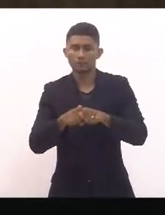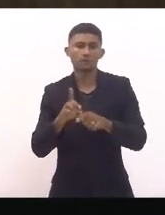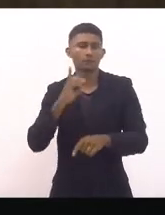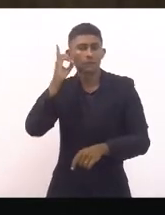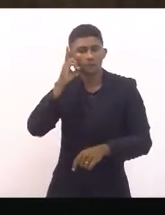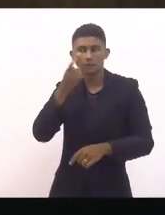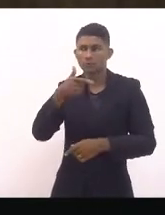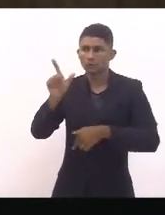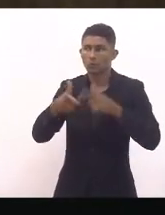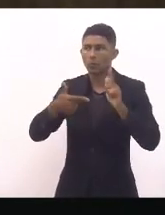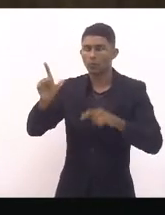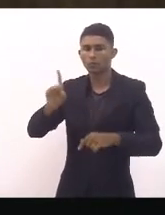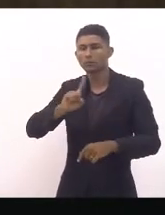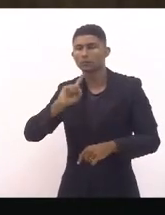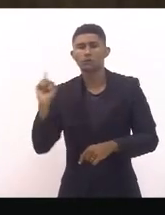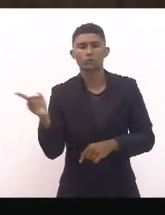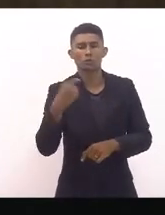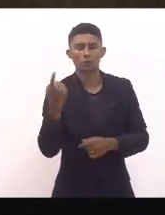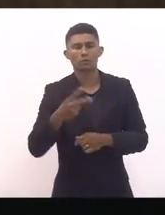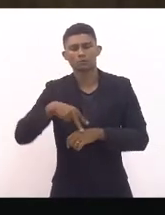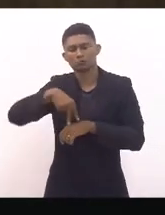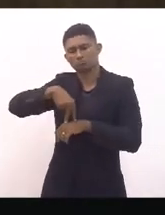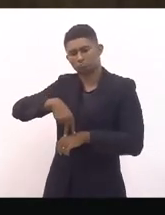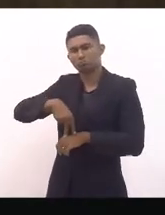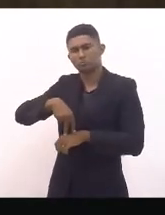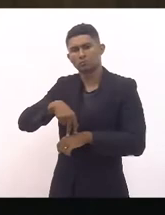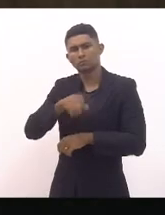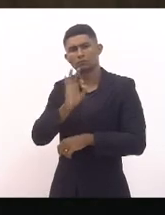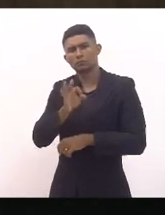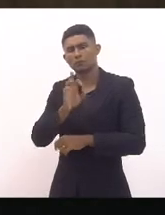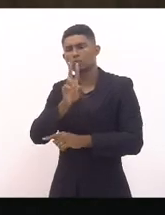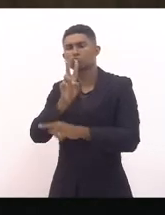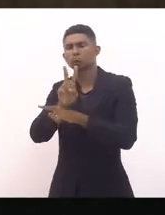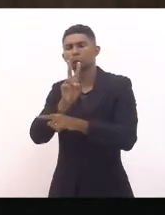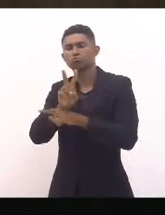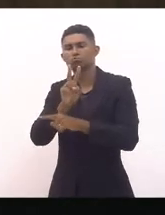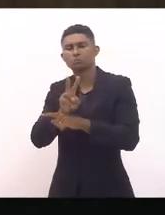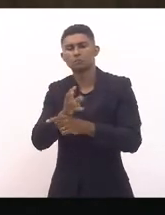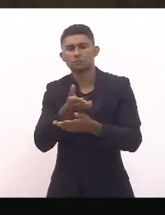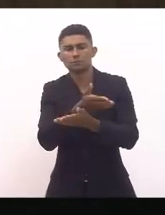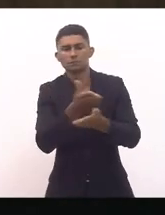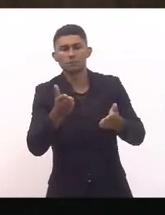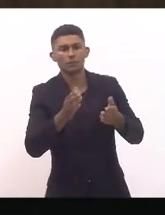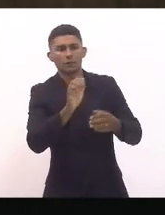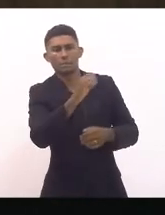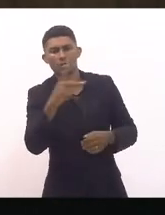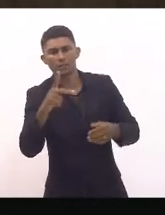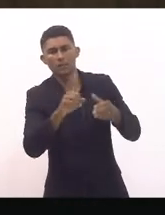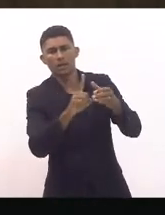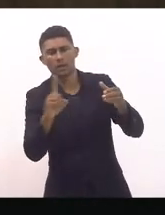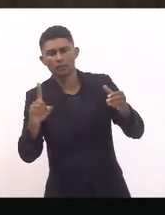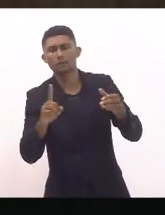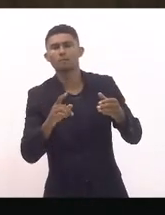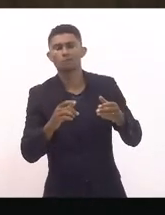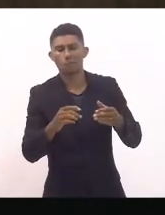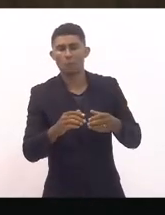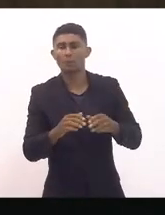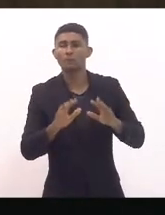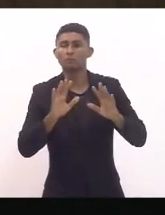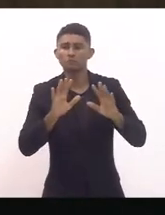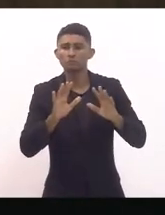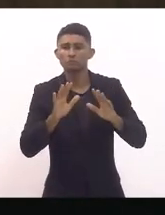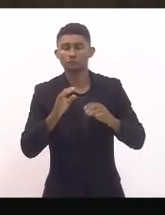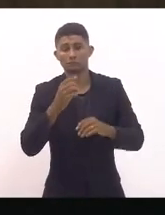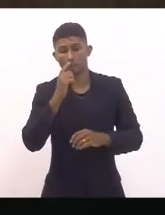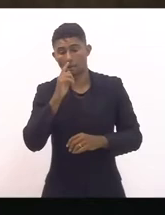que tivemos uma postura de defesa dos aposentados e das pensionistas, não